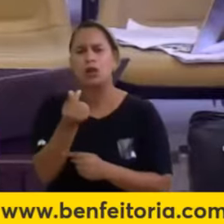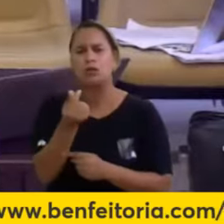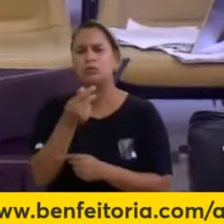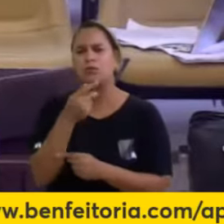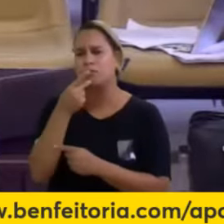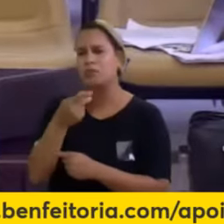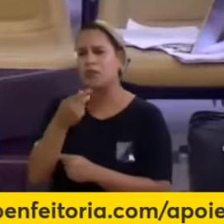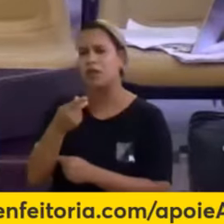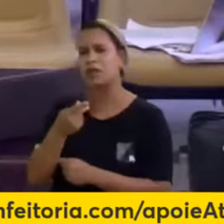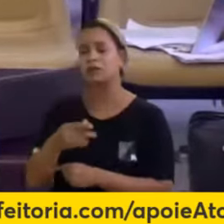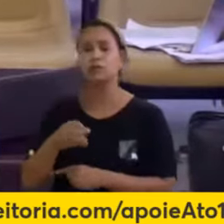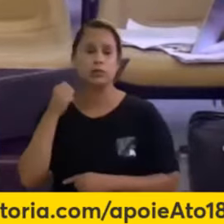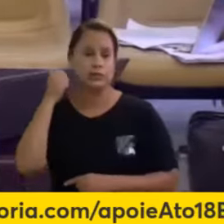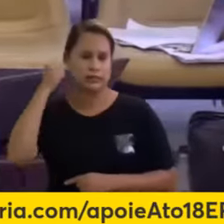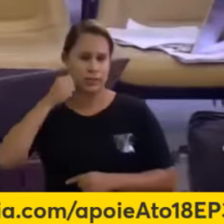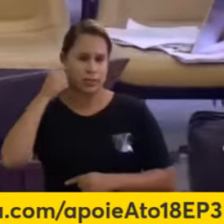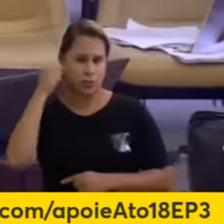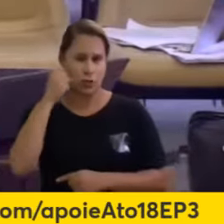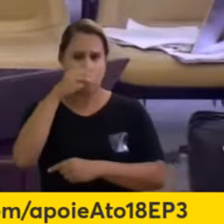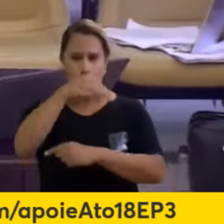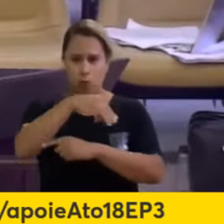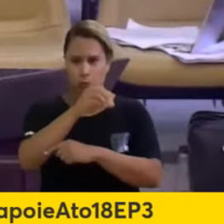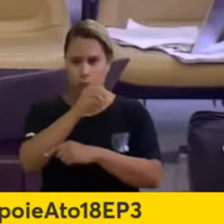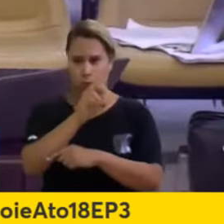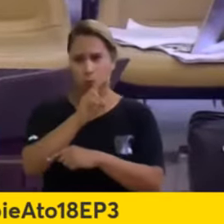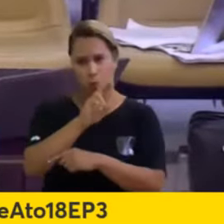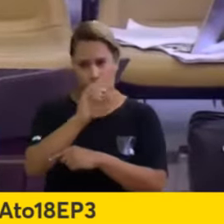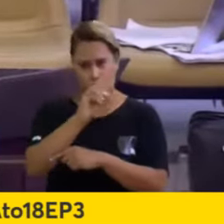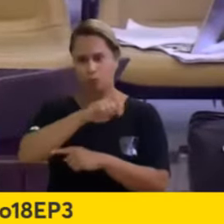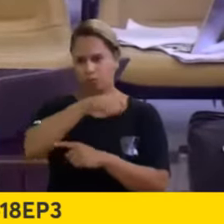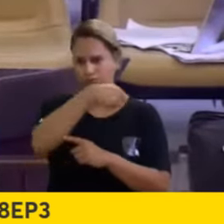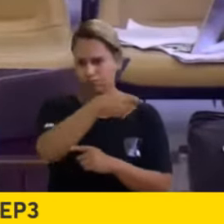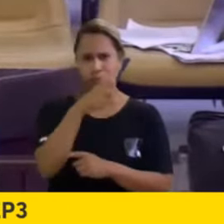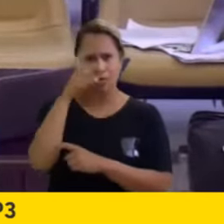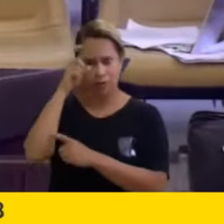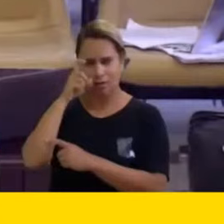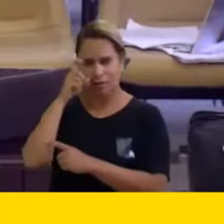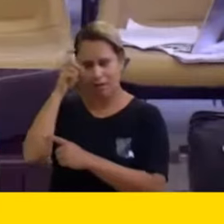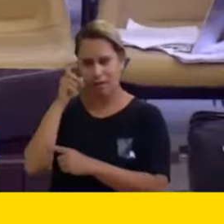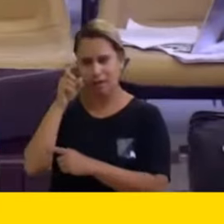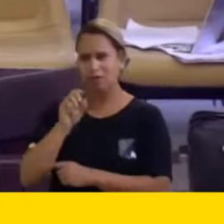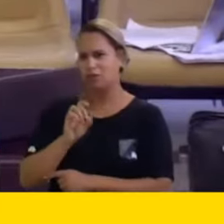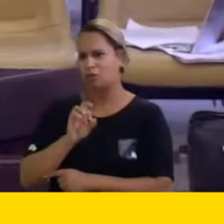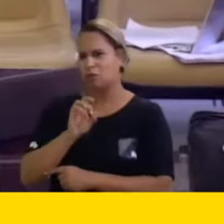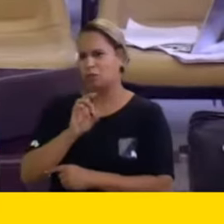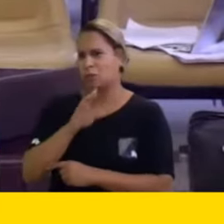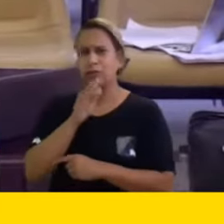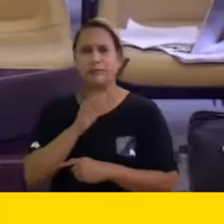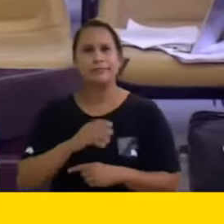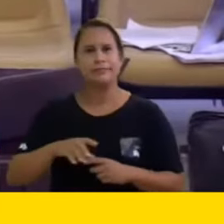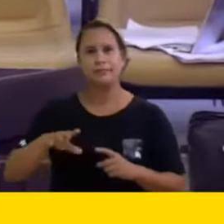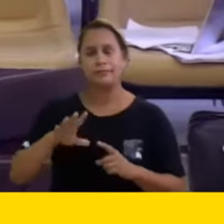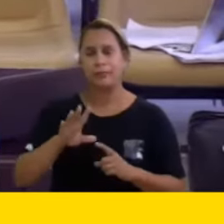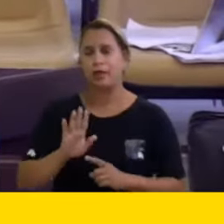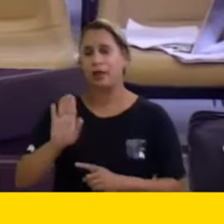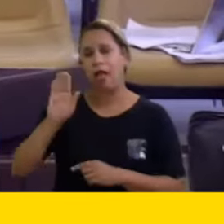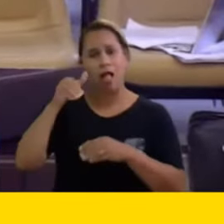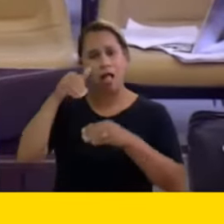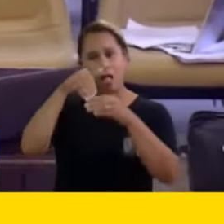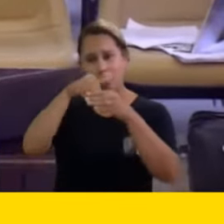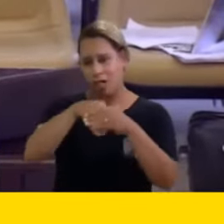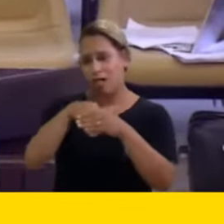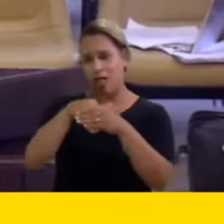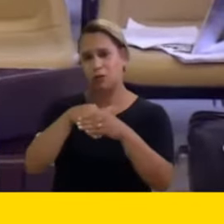senador moro se beneficiou ilegalmente para só assim ser eleito Senador no Paraná e até hoje da parte